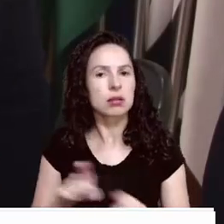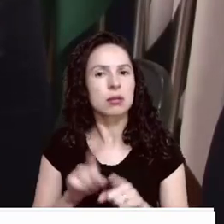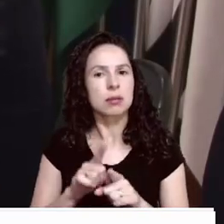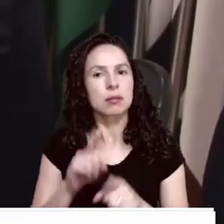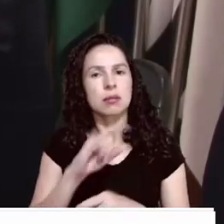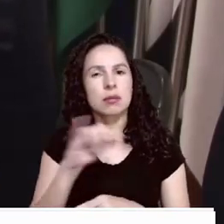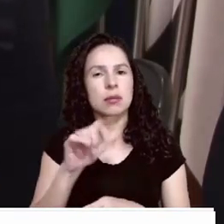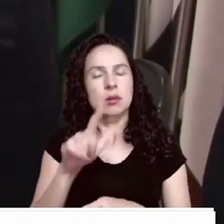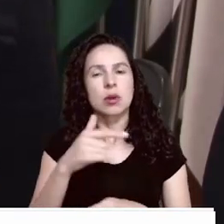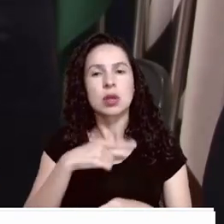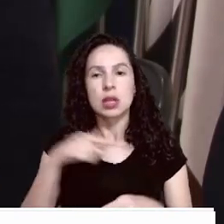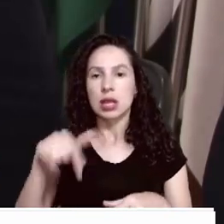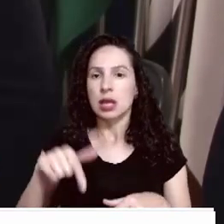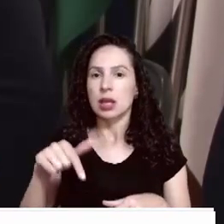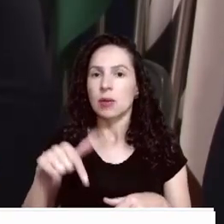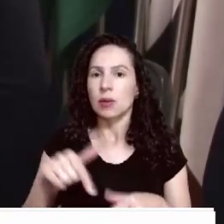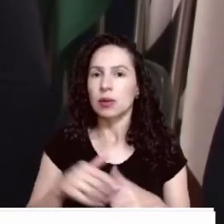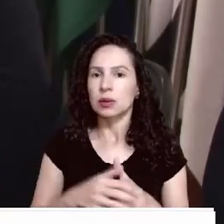hoje